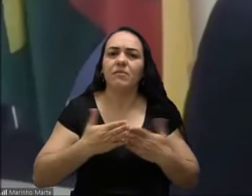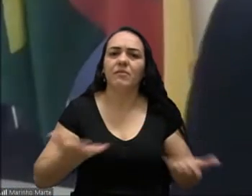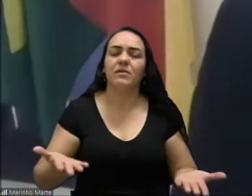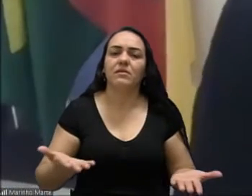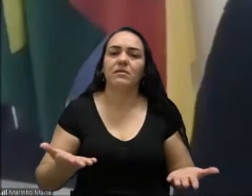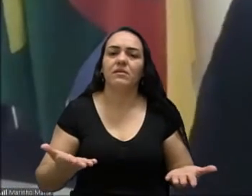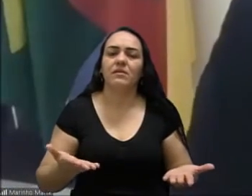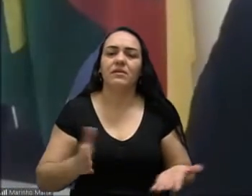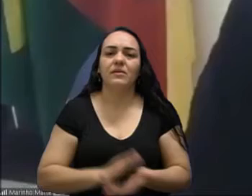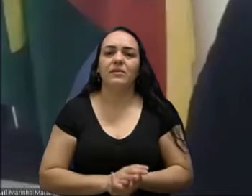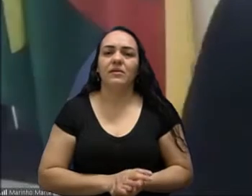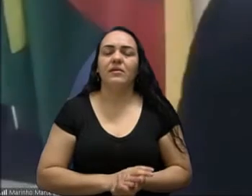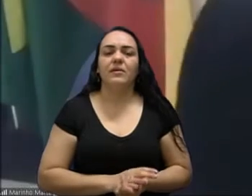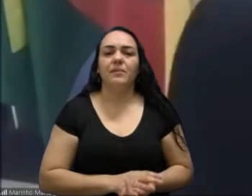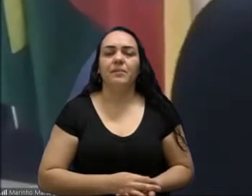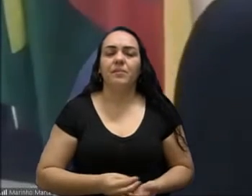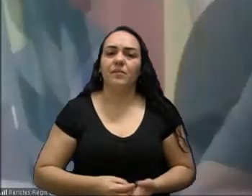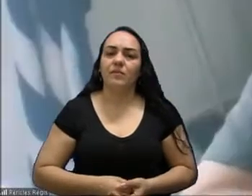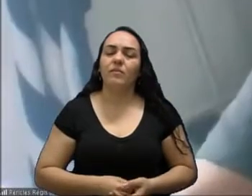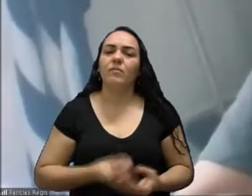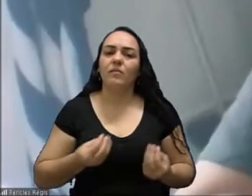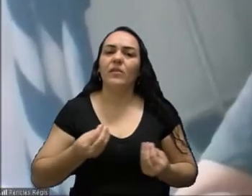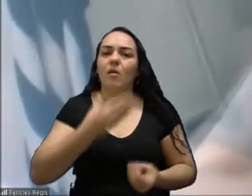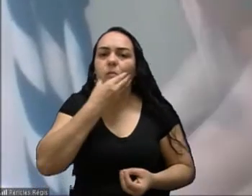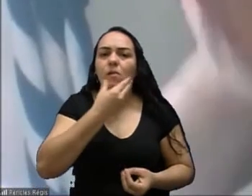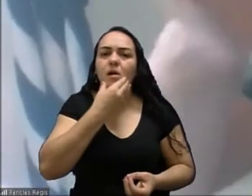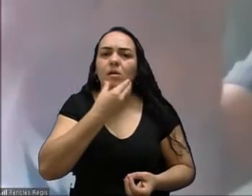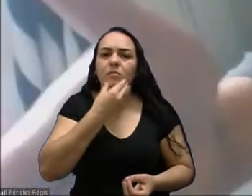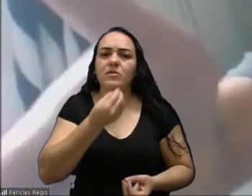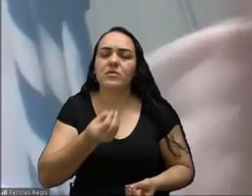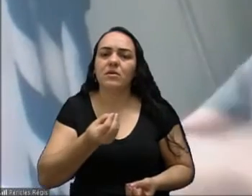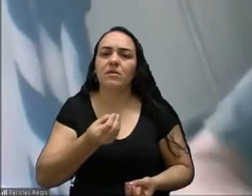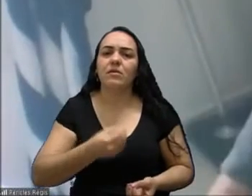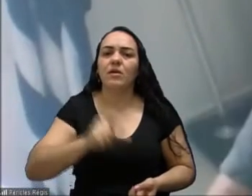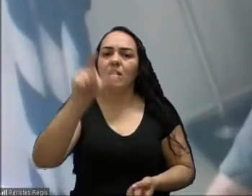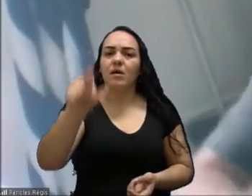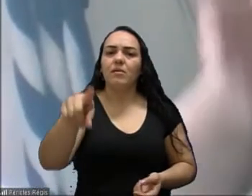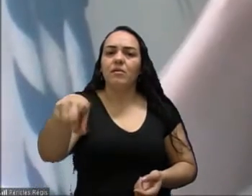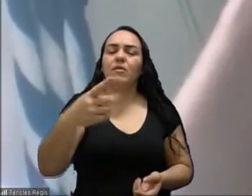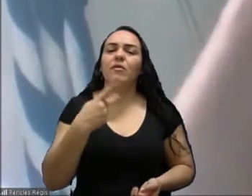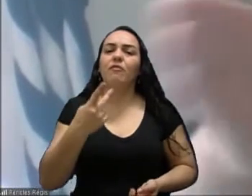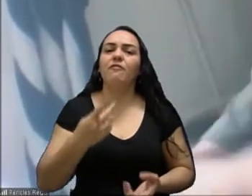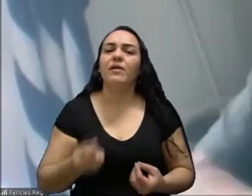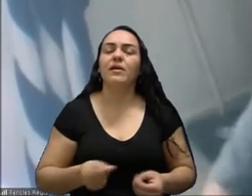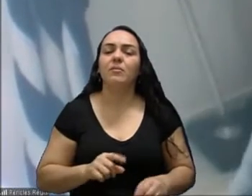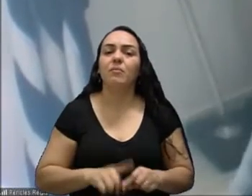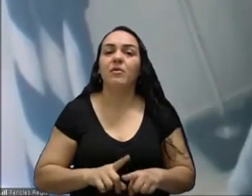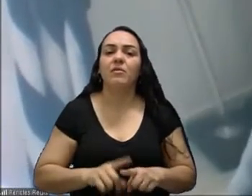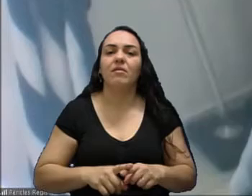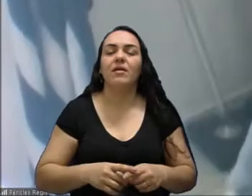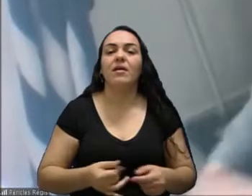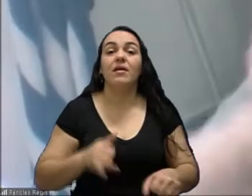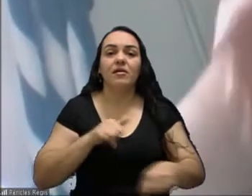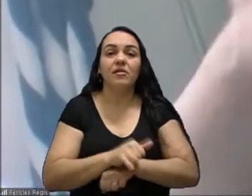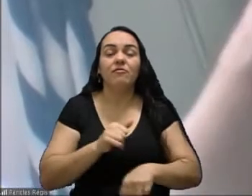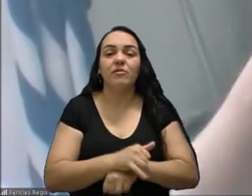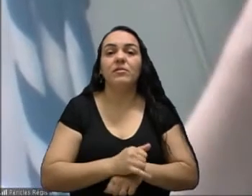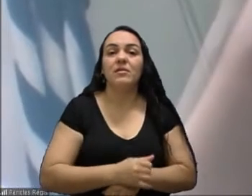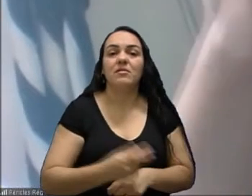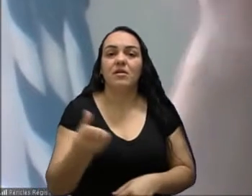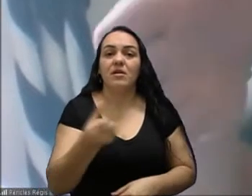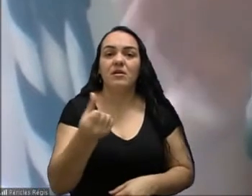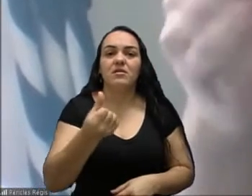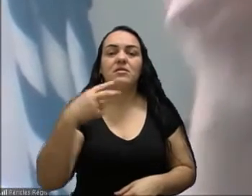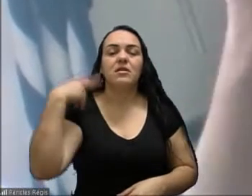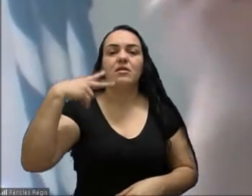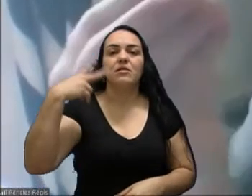presidente tenha santa paciência presidente vamos ser homem aqui rapaz eu só chamei a atenção de Jorge porque tinha seis vereadores aqui parei que não ia